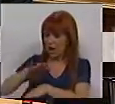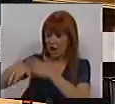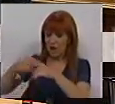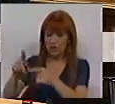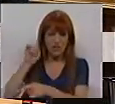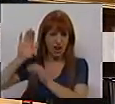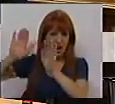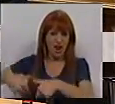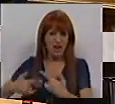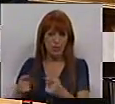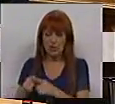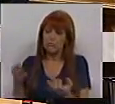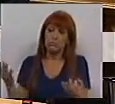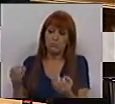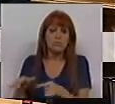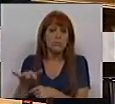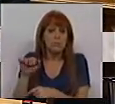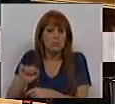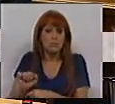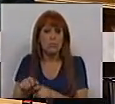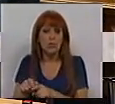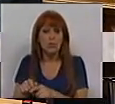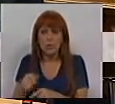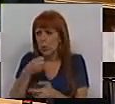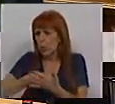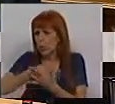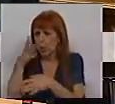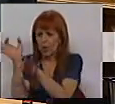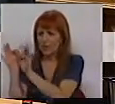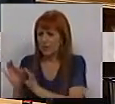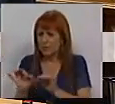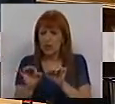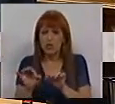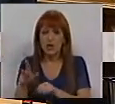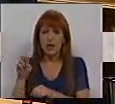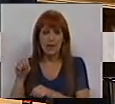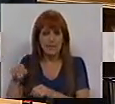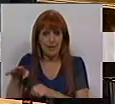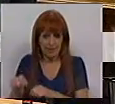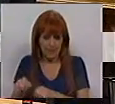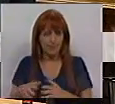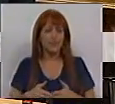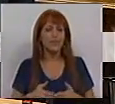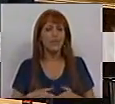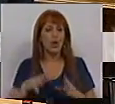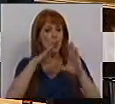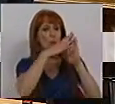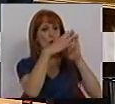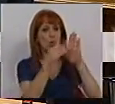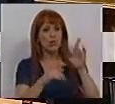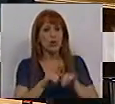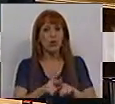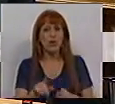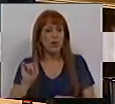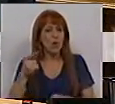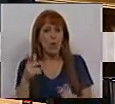diluídas e desvalorizadas, obviamente, no âmbito da parafernália, do tratamento e do SNS. E o modelo só